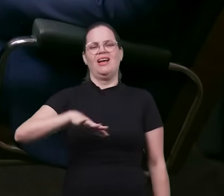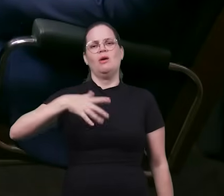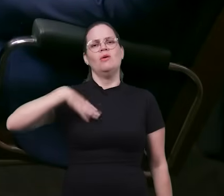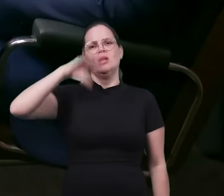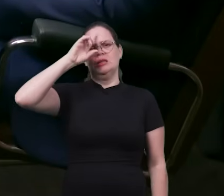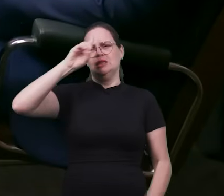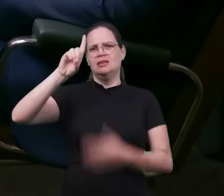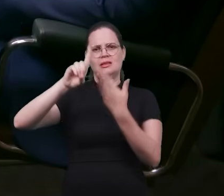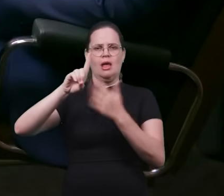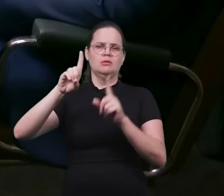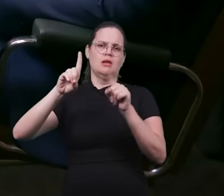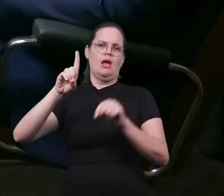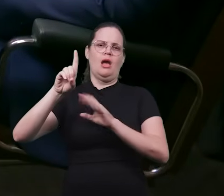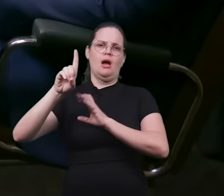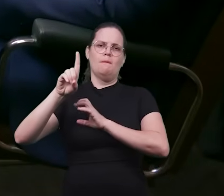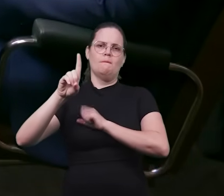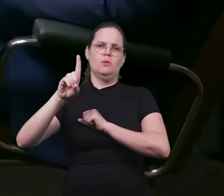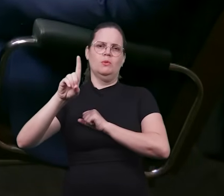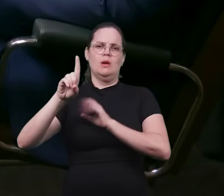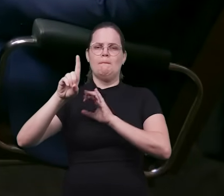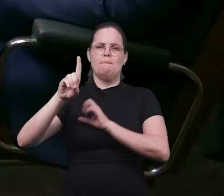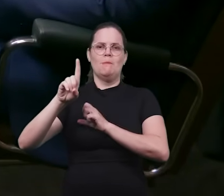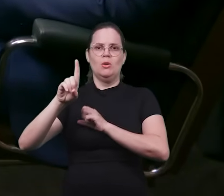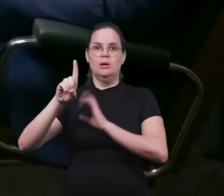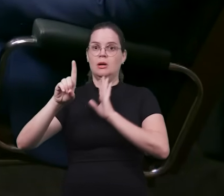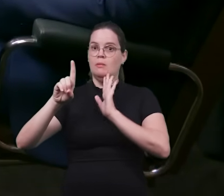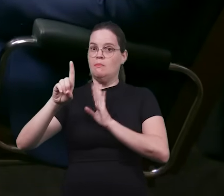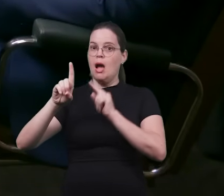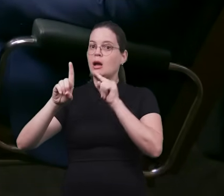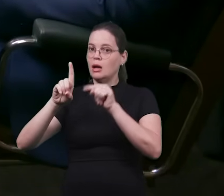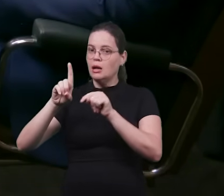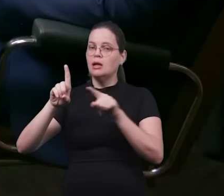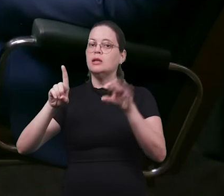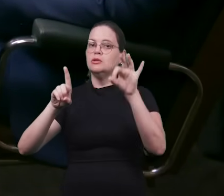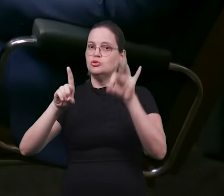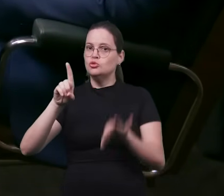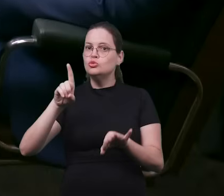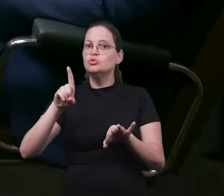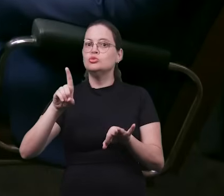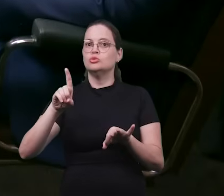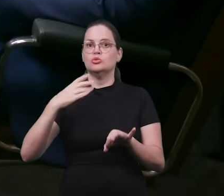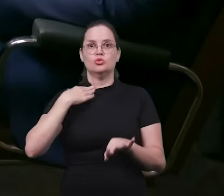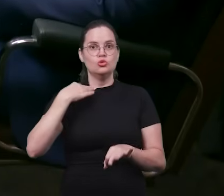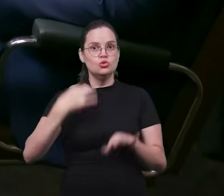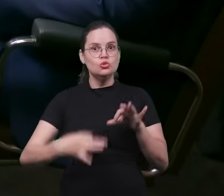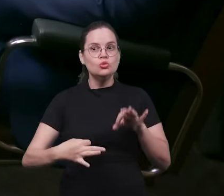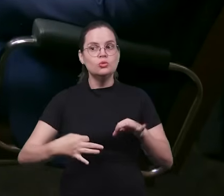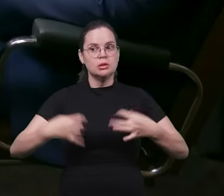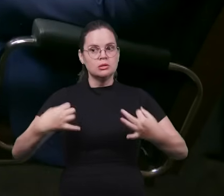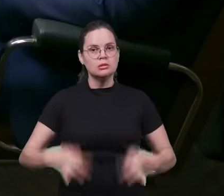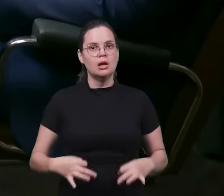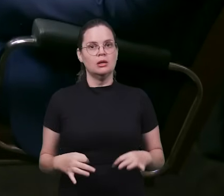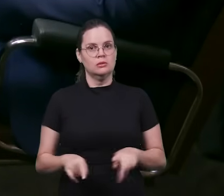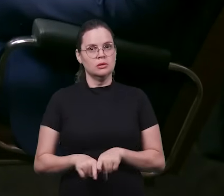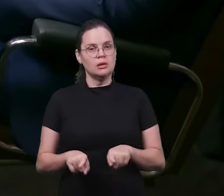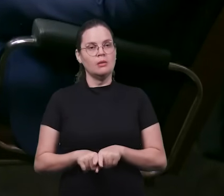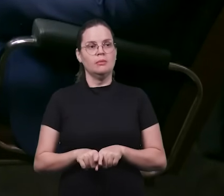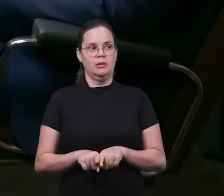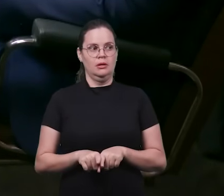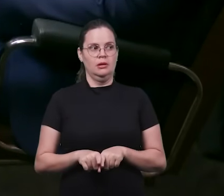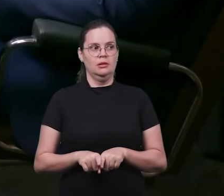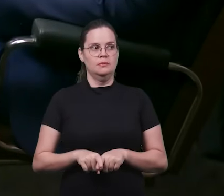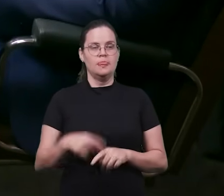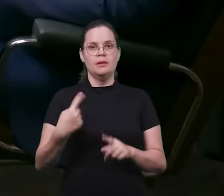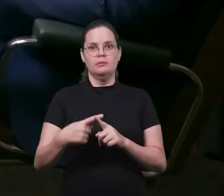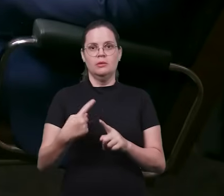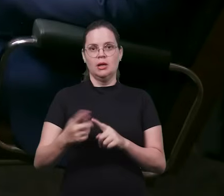atributos, né? Amor e justiça. Ele é amor, mas ele é justo juiz. E ele não